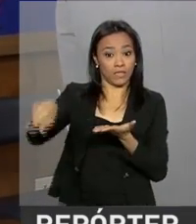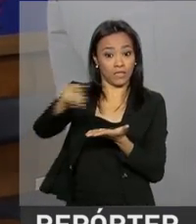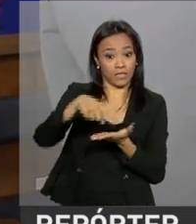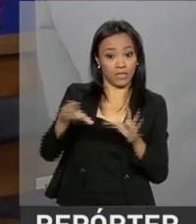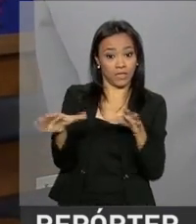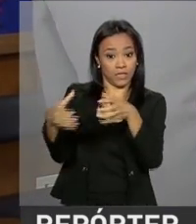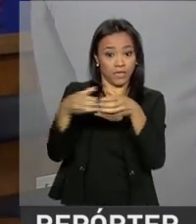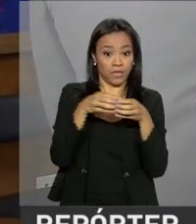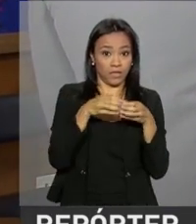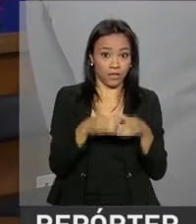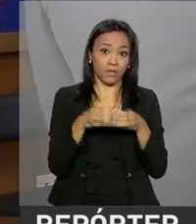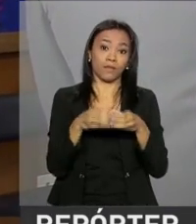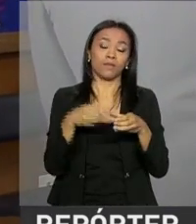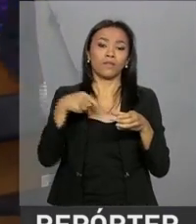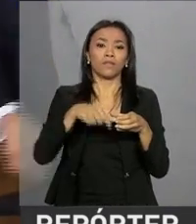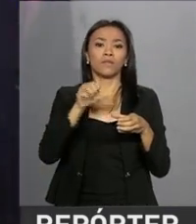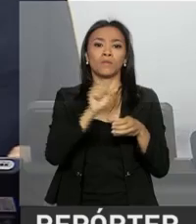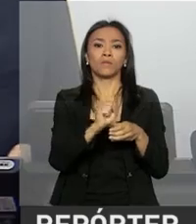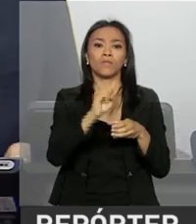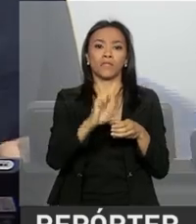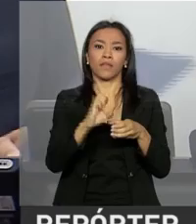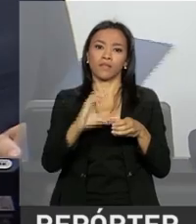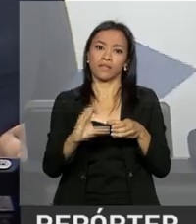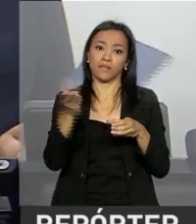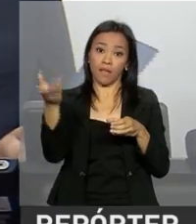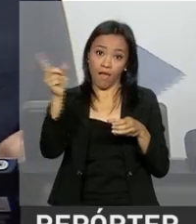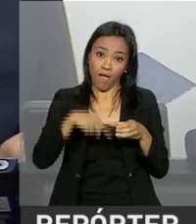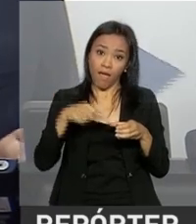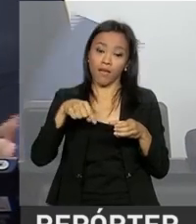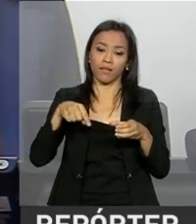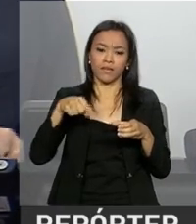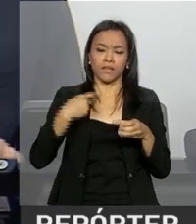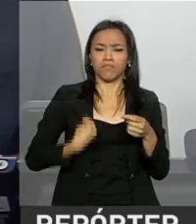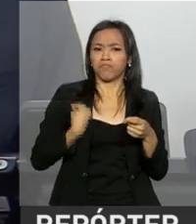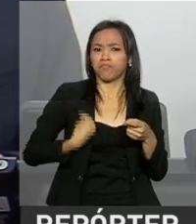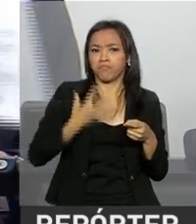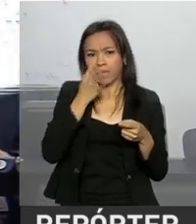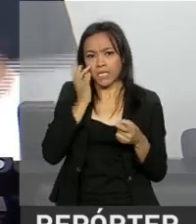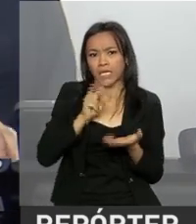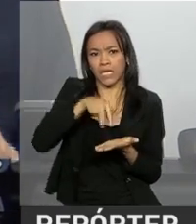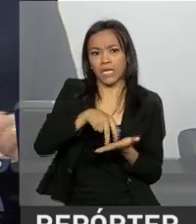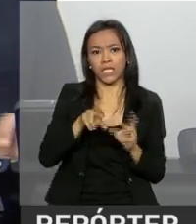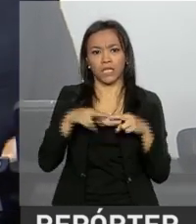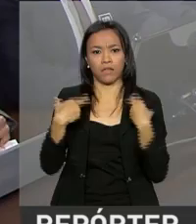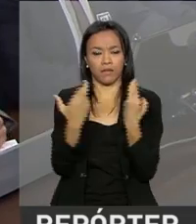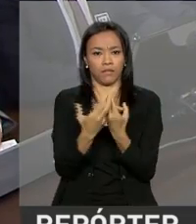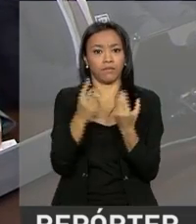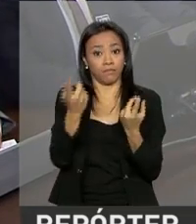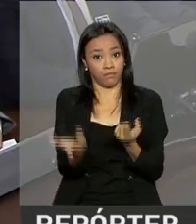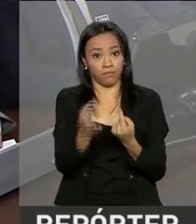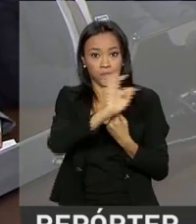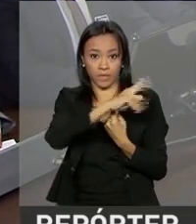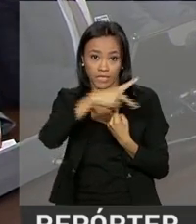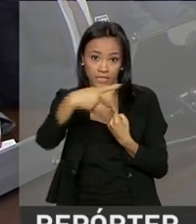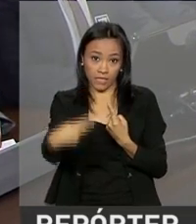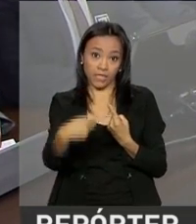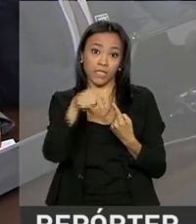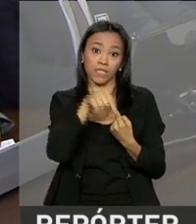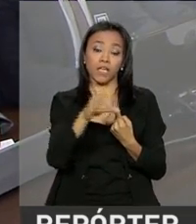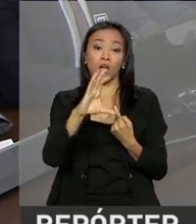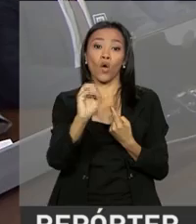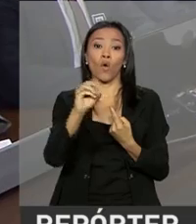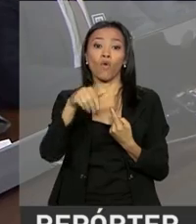que é o Serviço Social da Indústria. Estiveram presentes aí nessa reunião o presidente da